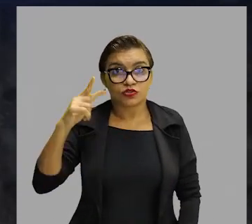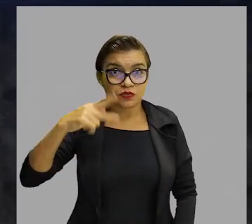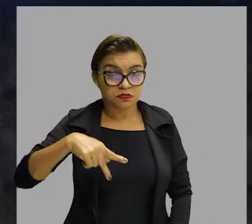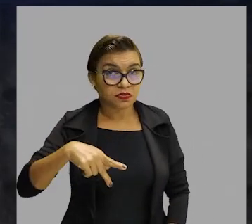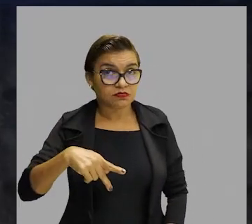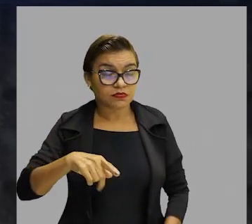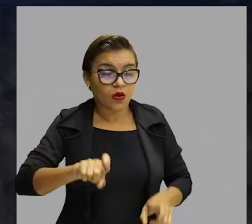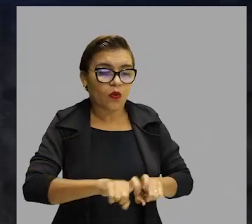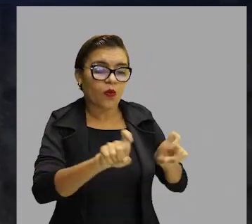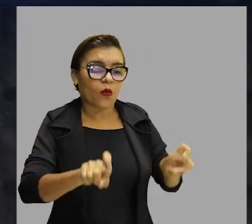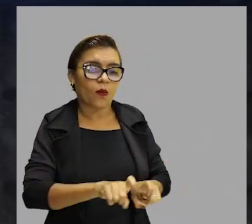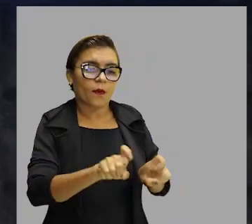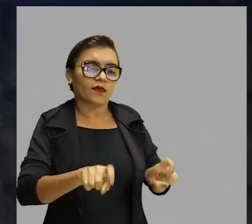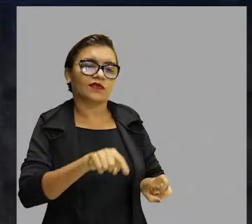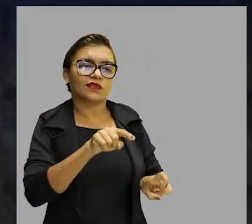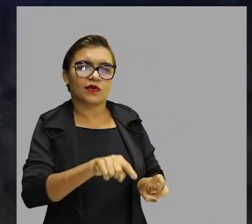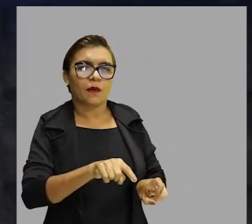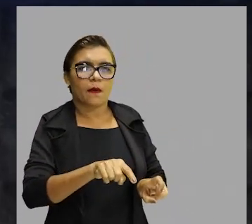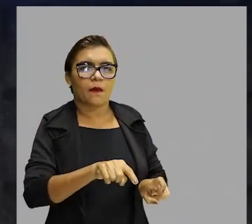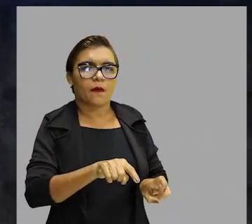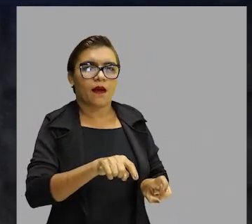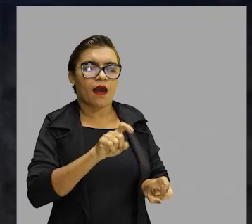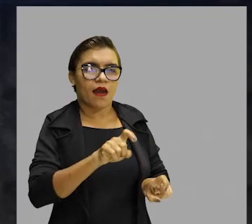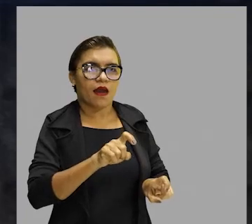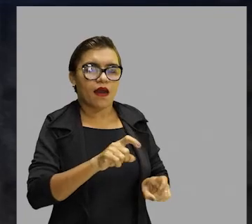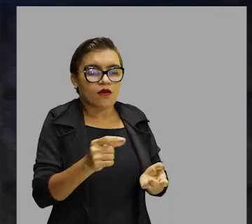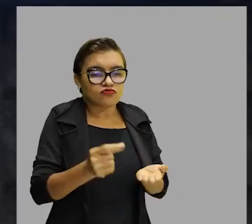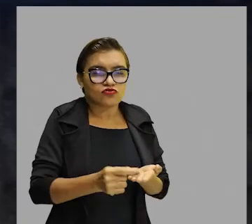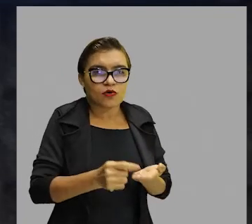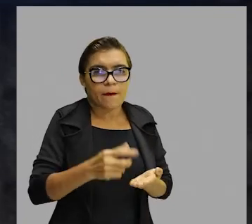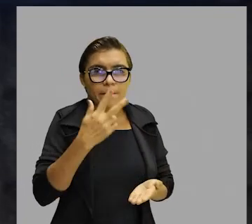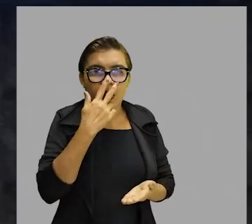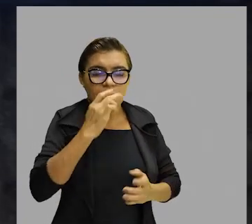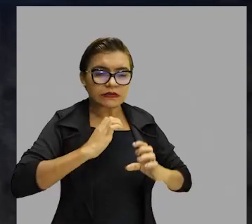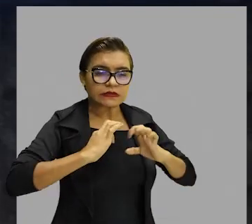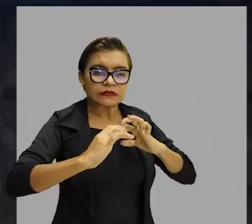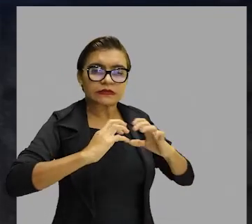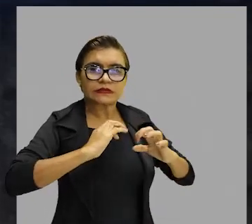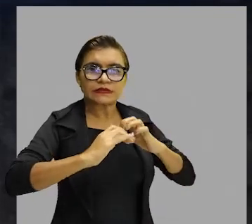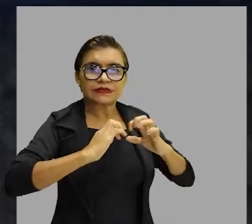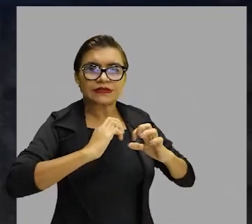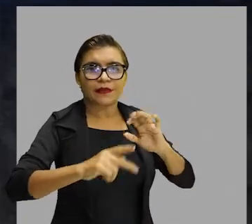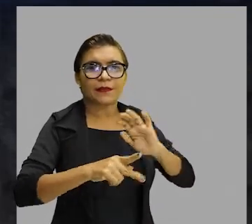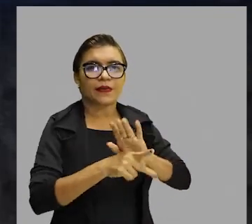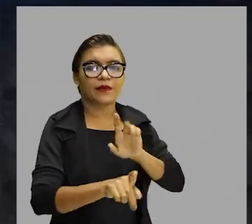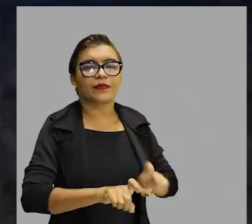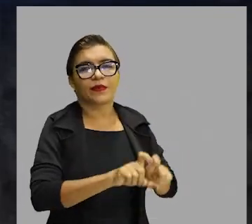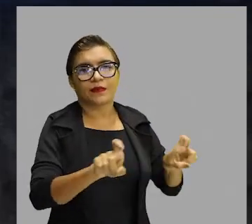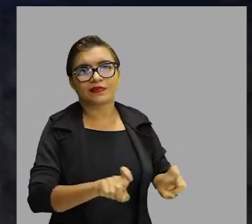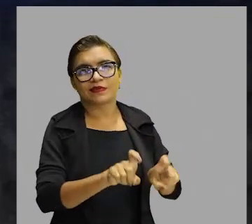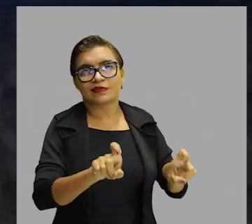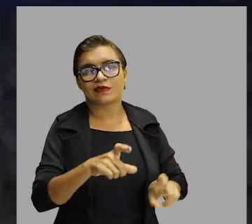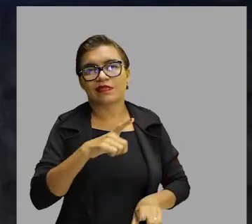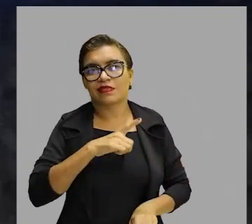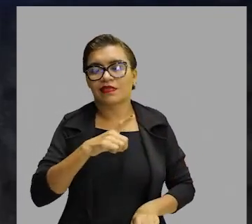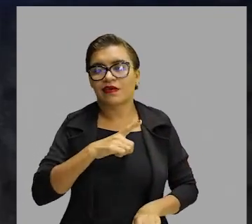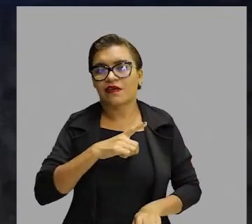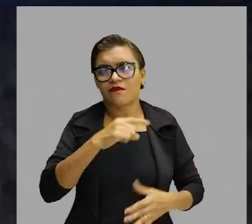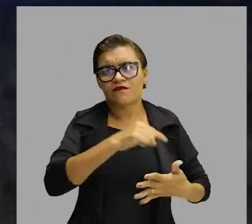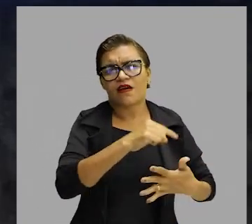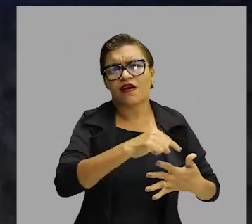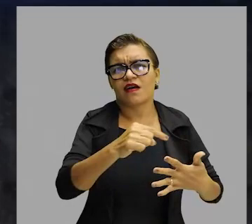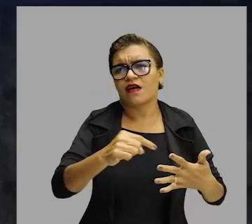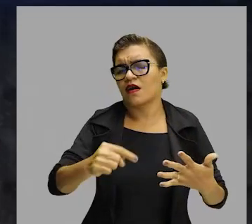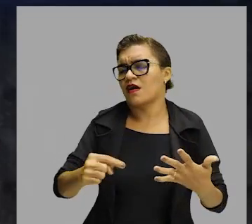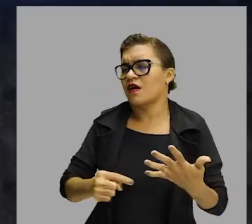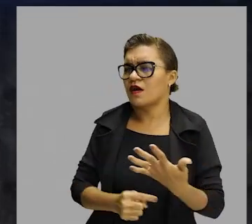é aí o cérebro desse computador, ok? Então ali existem vários circuitos integrados, né,